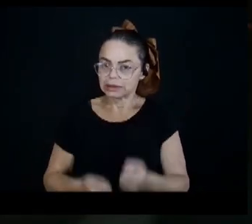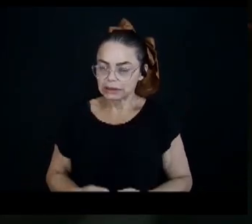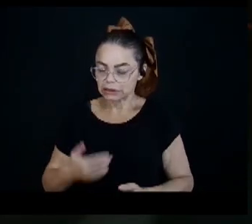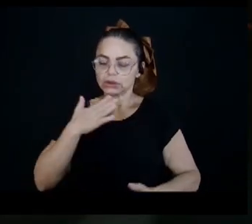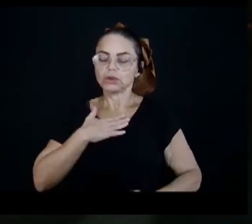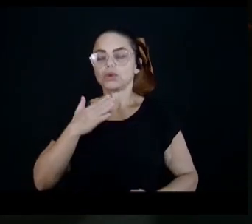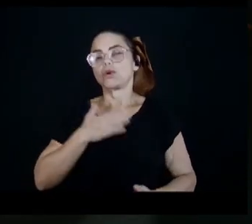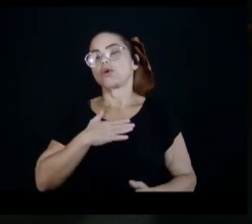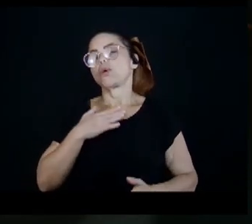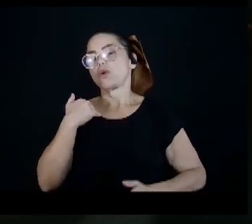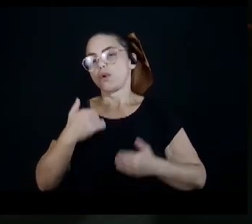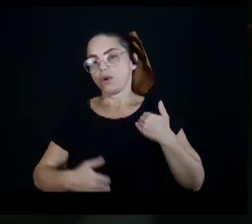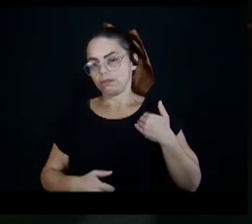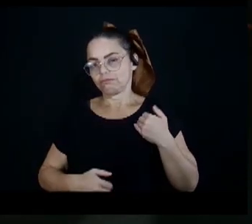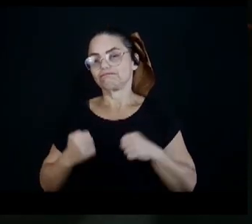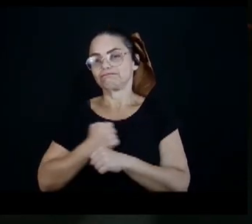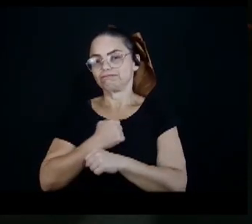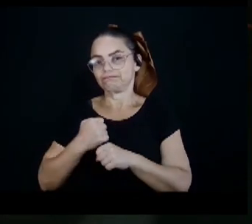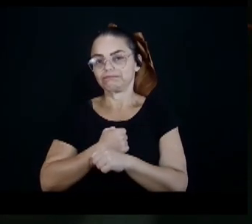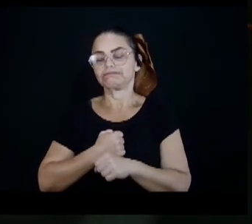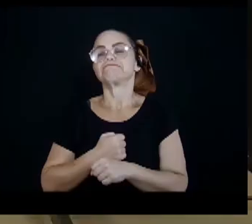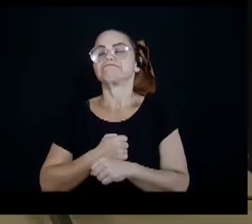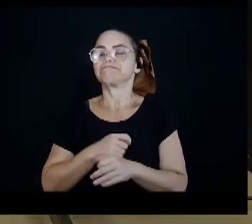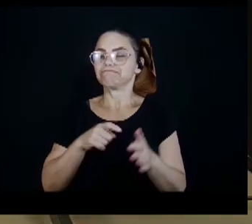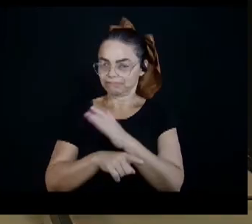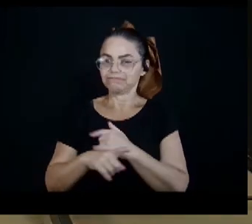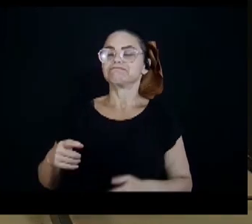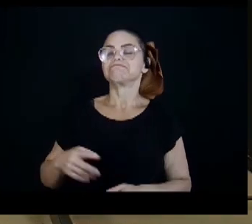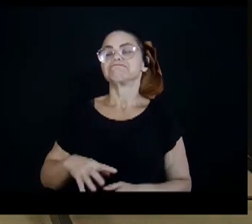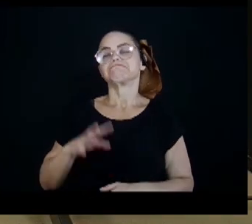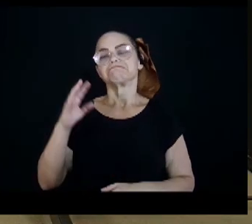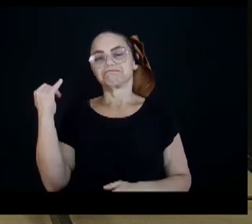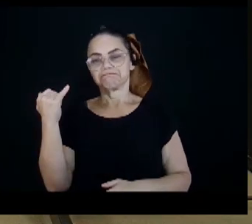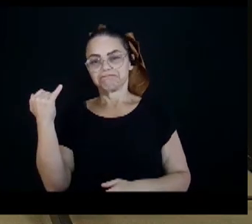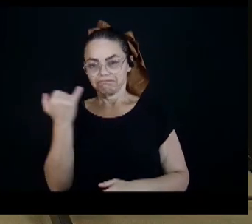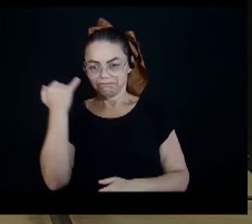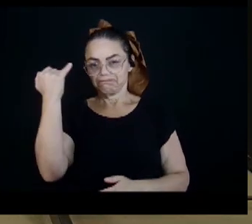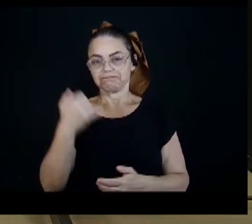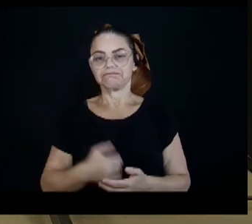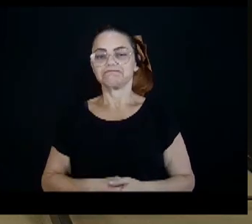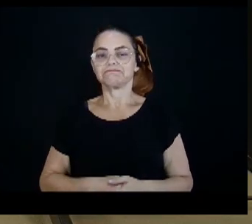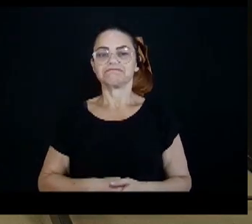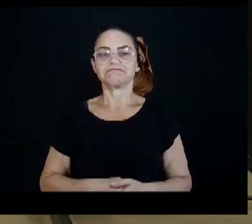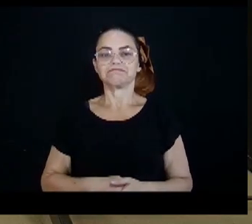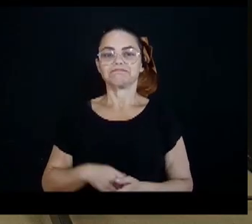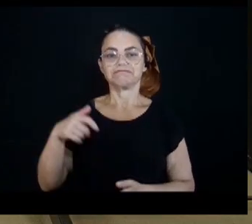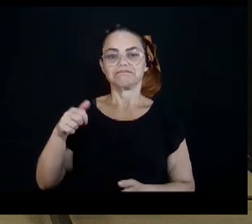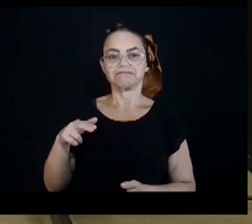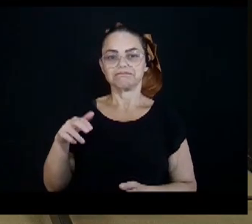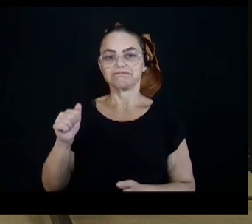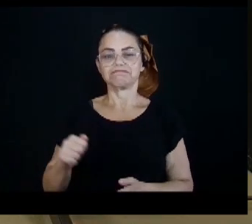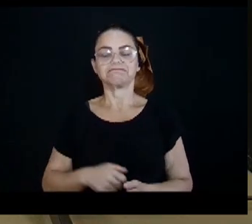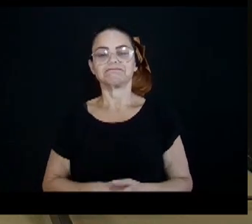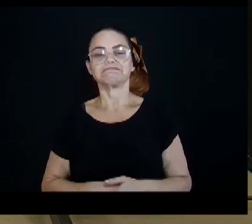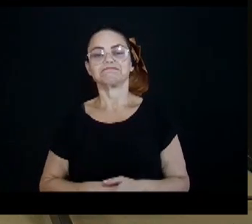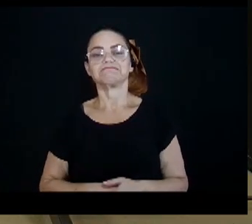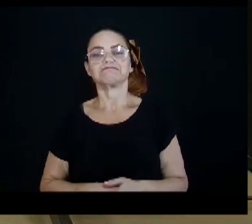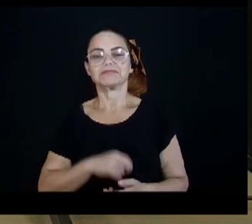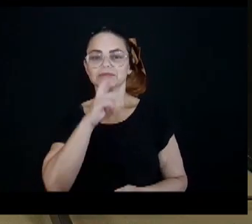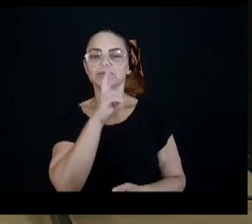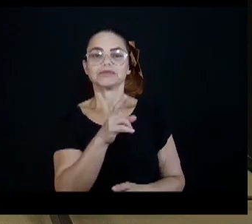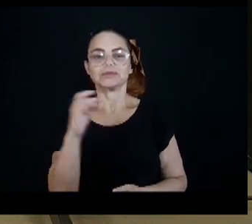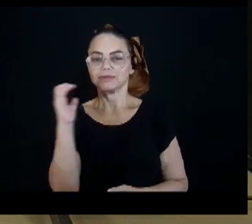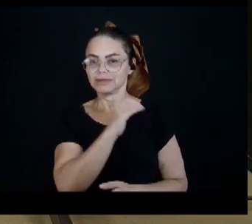últimos anos? Olha aí, Cris, a pergunta da Mariana. Vamos lá respondendo ela rapidinho, que a gente tá com pouco